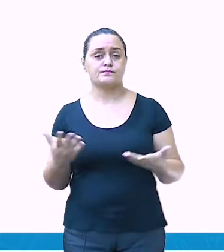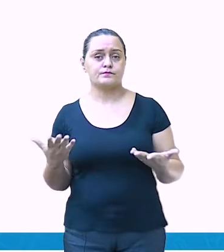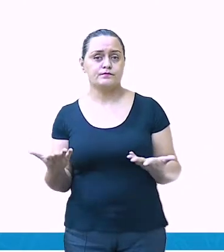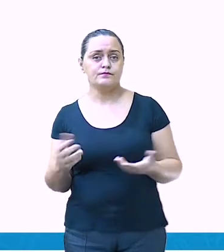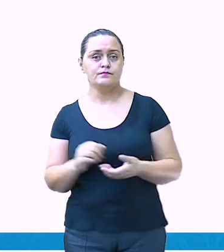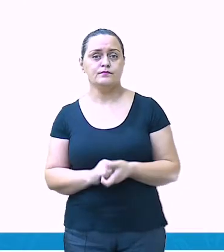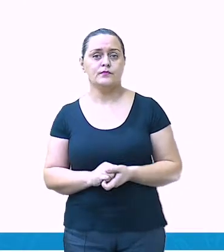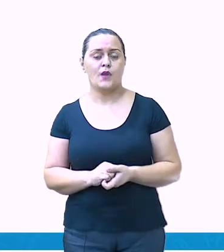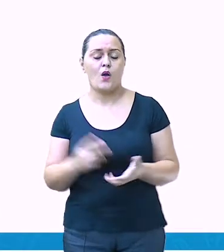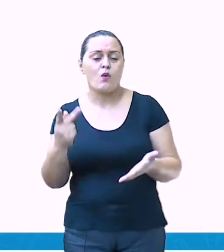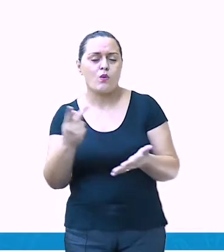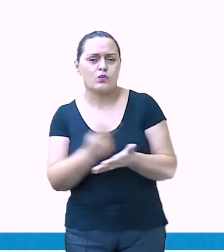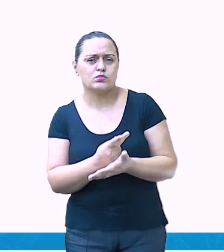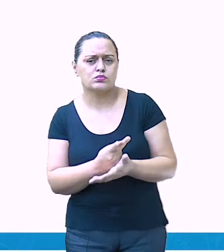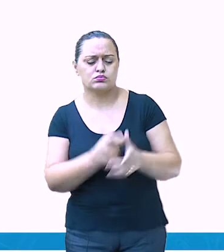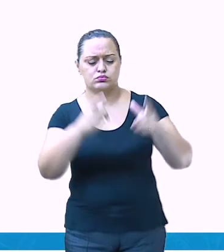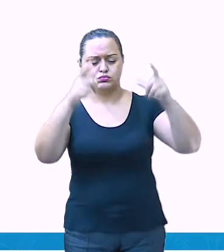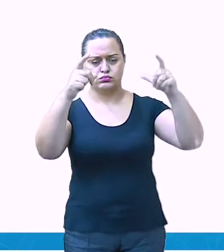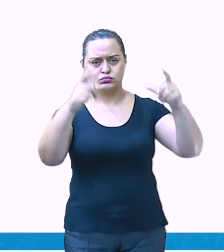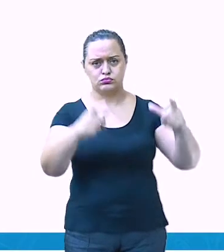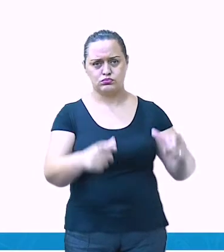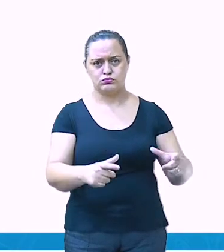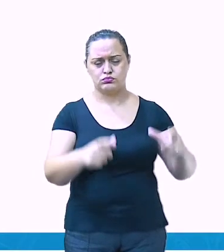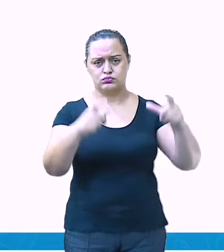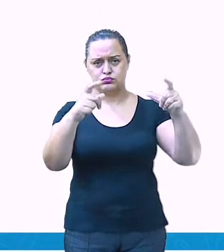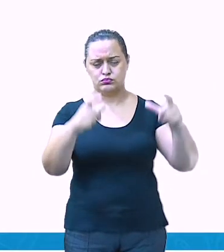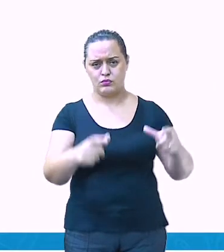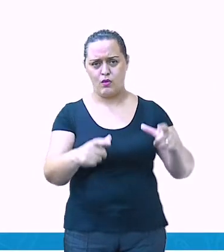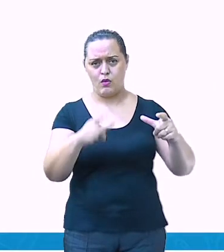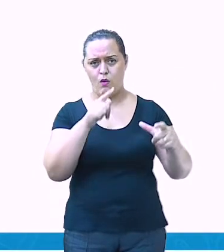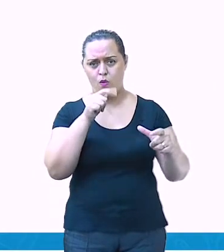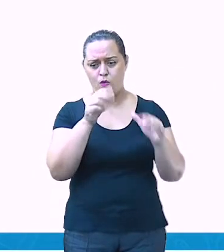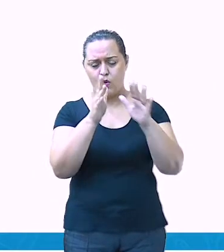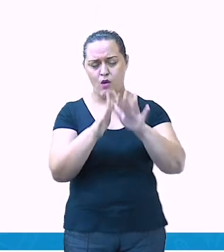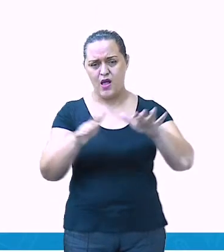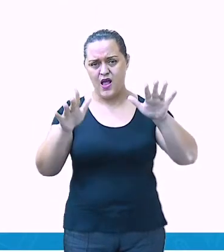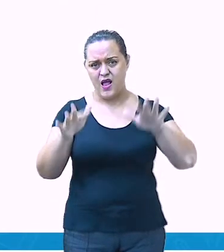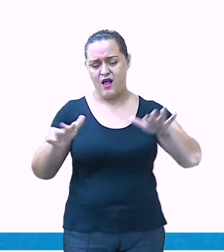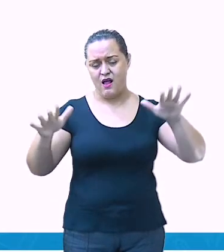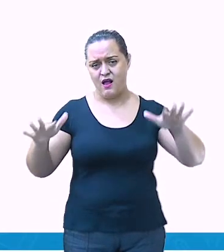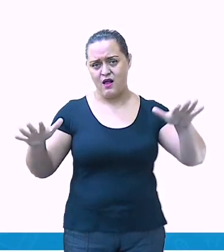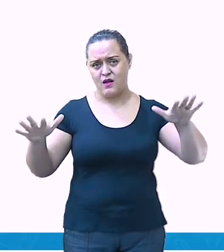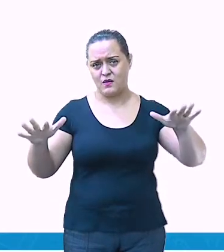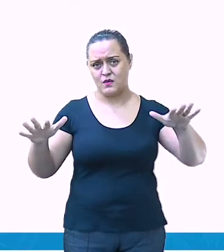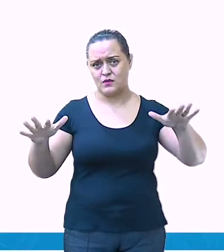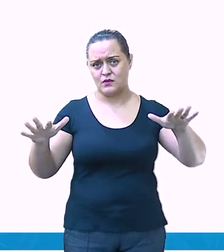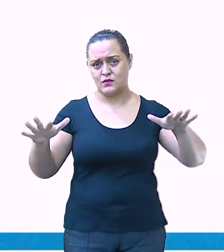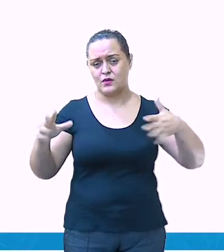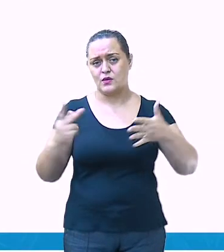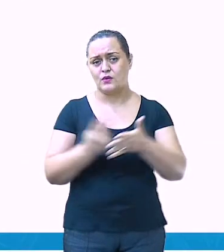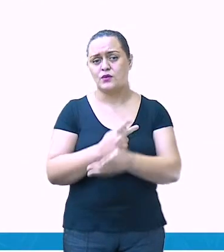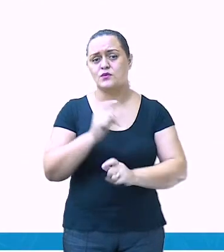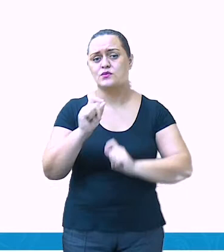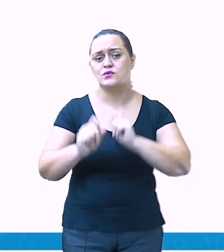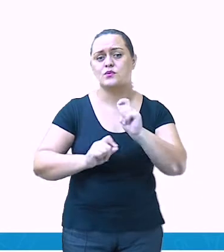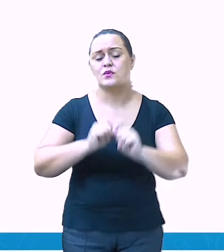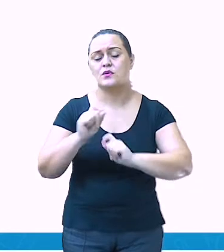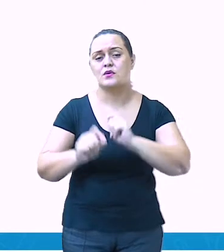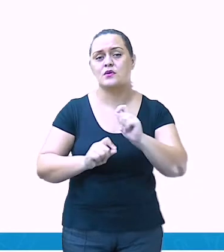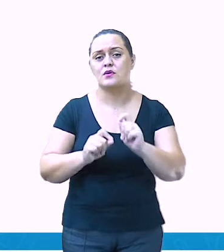um espaço marítimo, nós falamos que aconteceu um